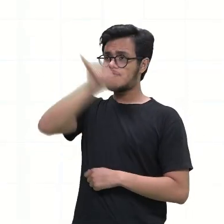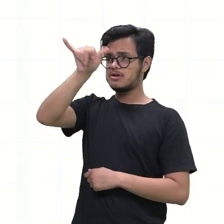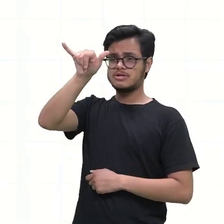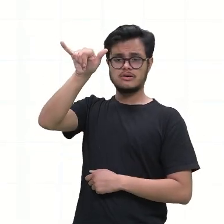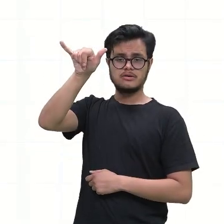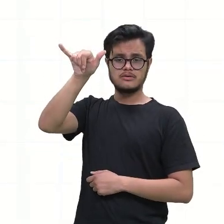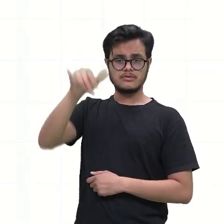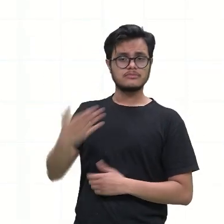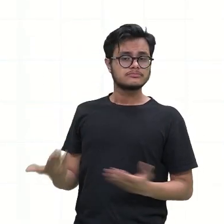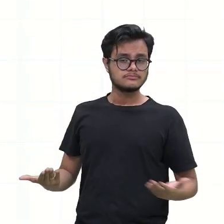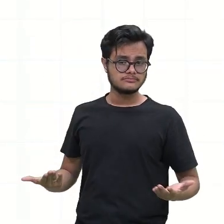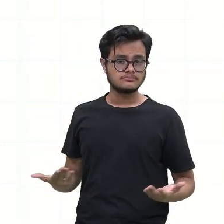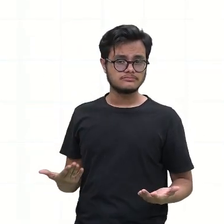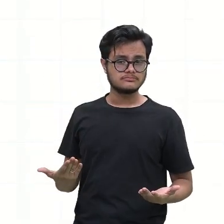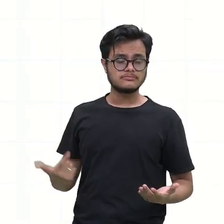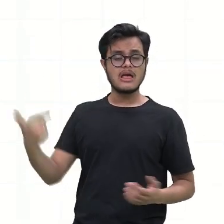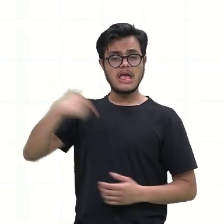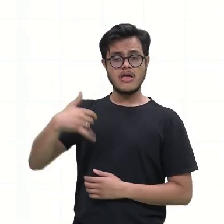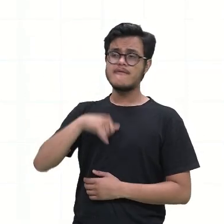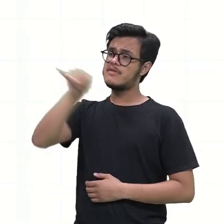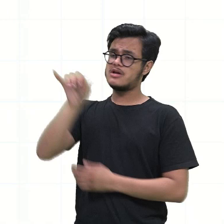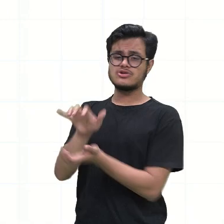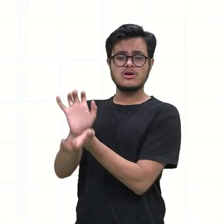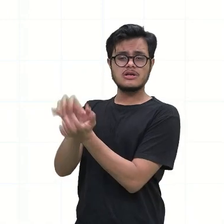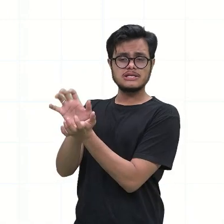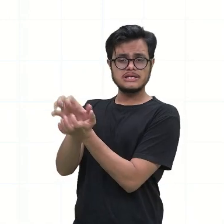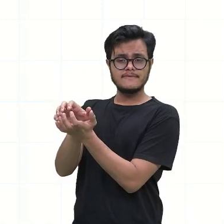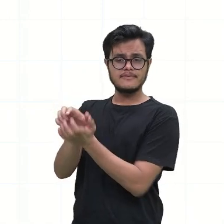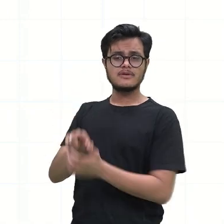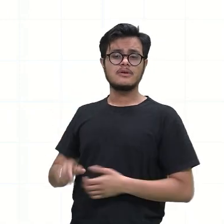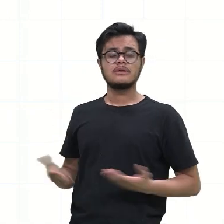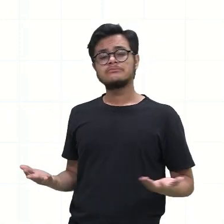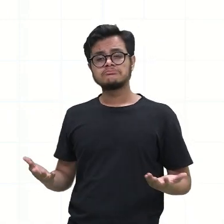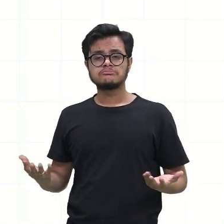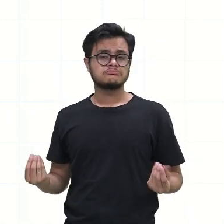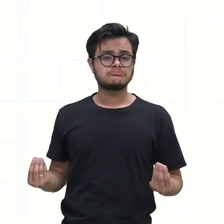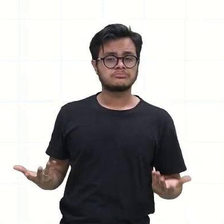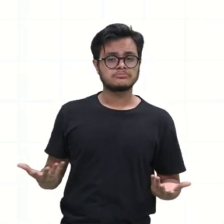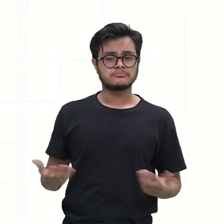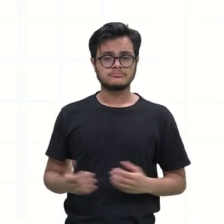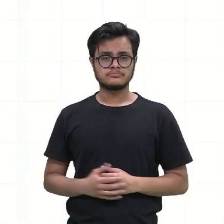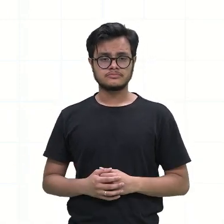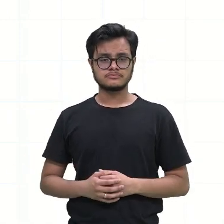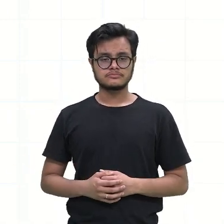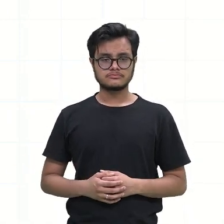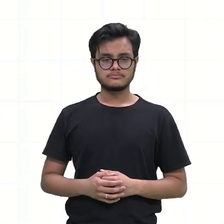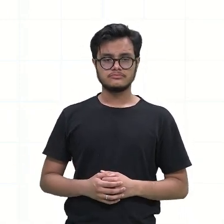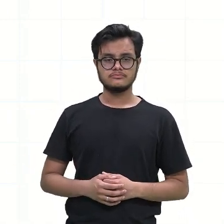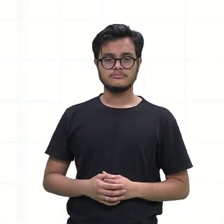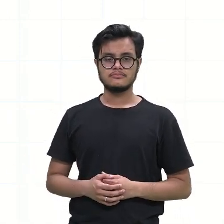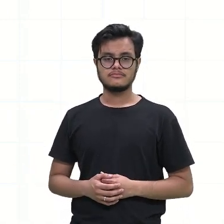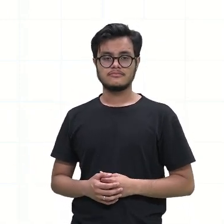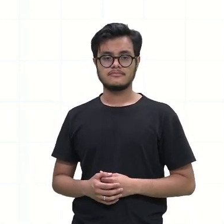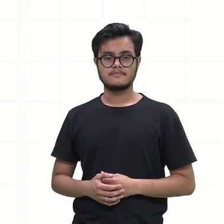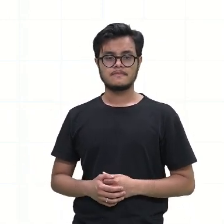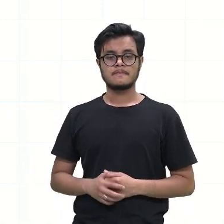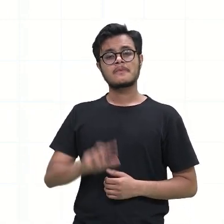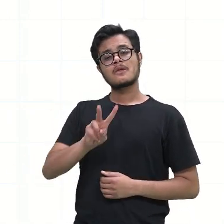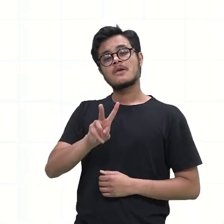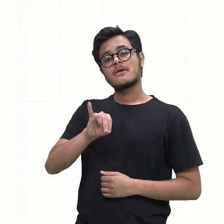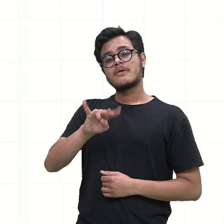ele vai indicar uma certeza. Quando eu falo assim, ó. Quando eu falo, vou modificar o verbo